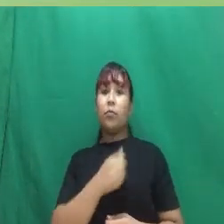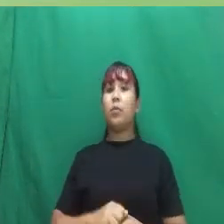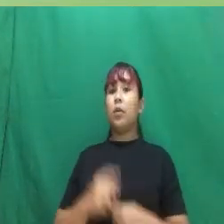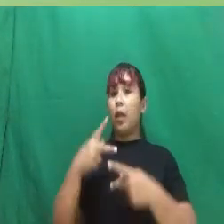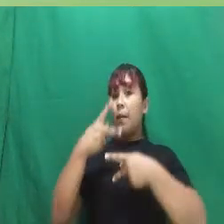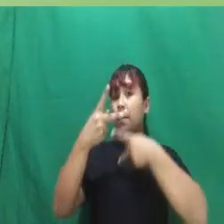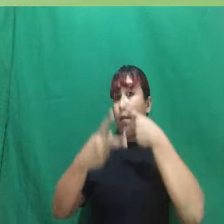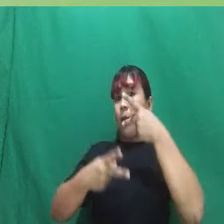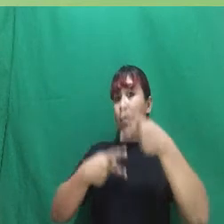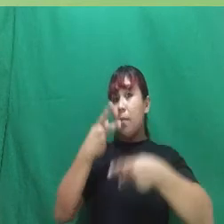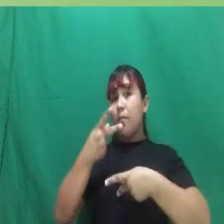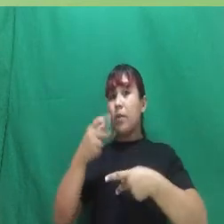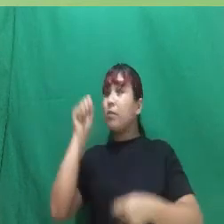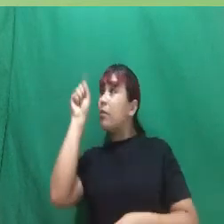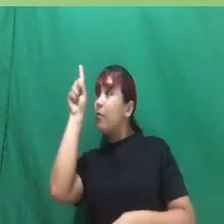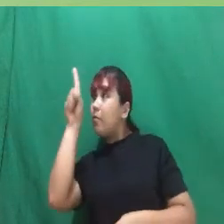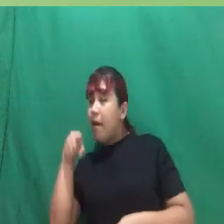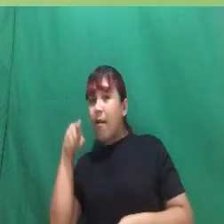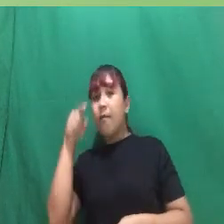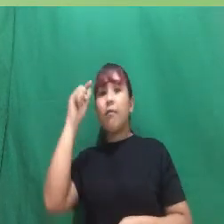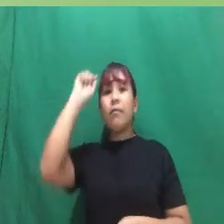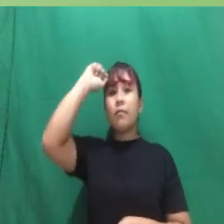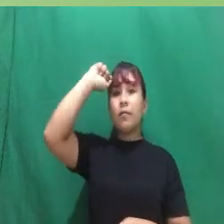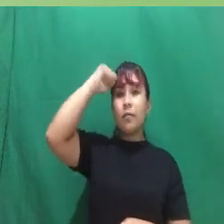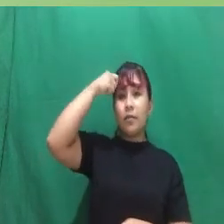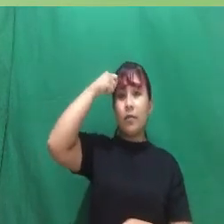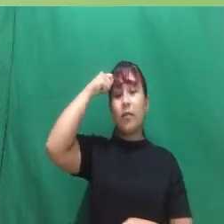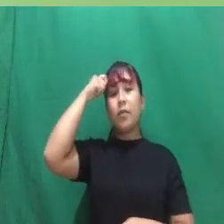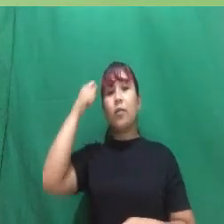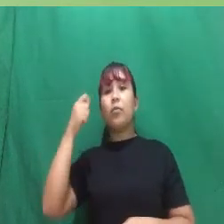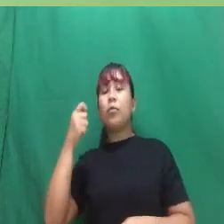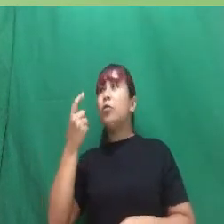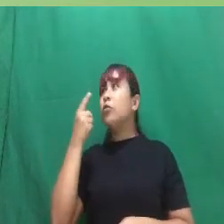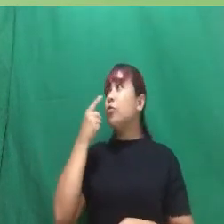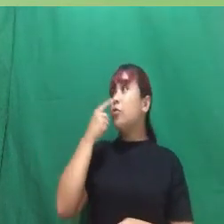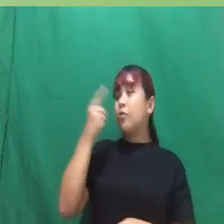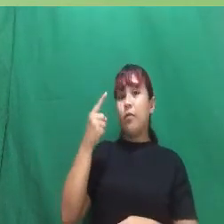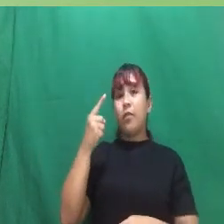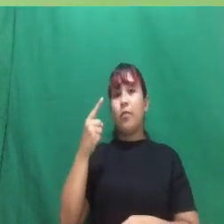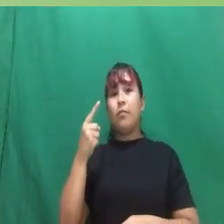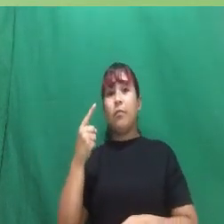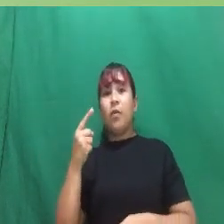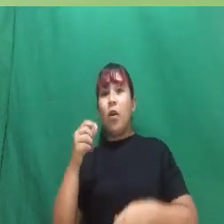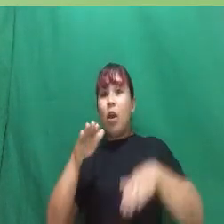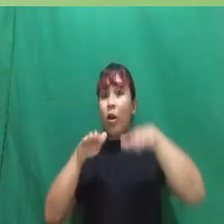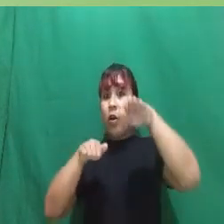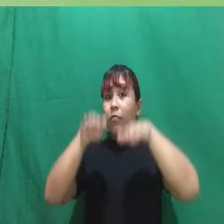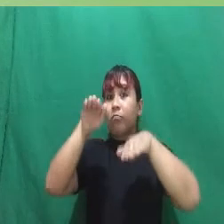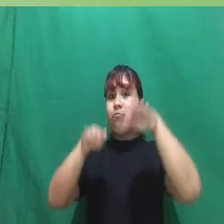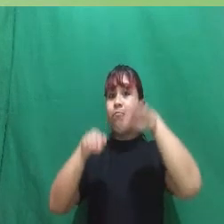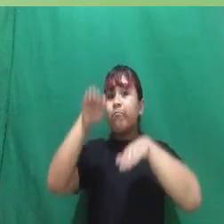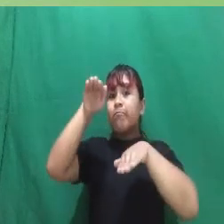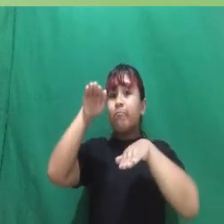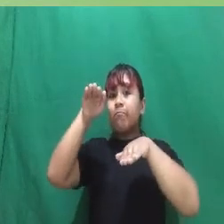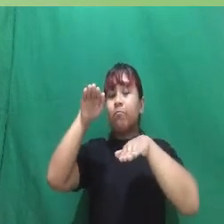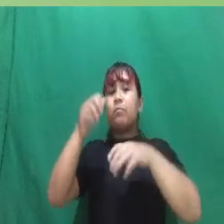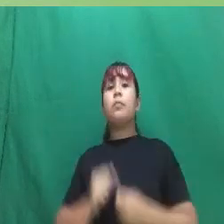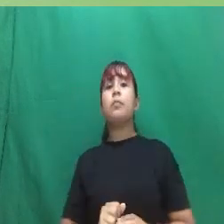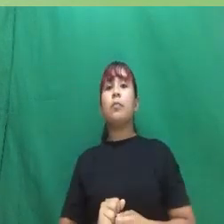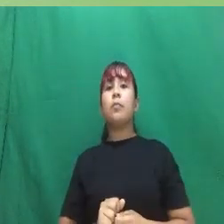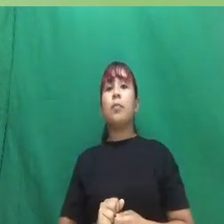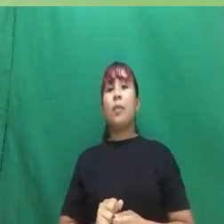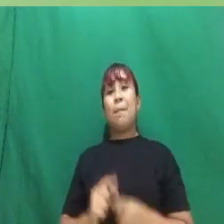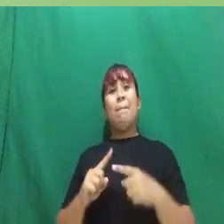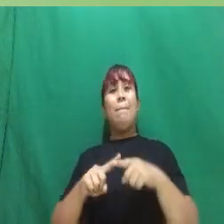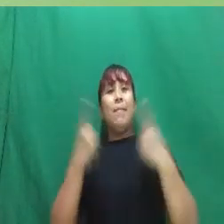minhas dúvidas. Eu acredito, pode ser que alguns possam fazer uma reflexão e entender que é